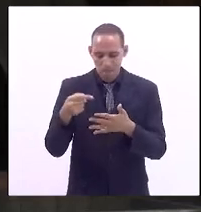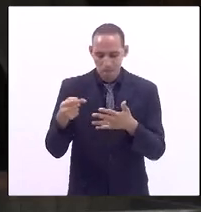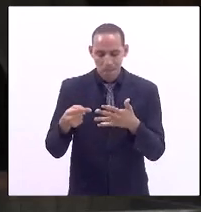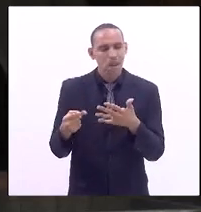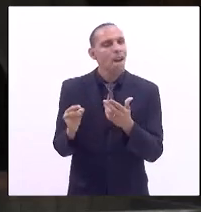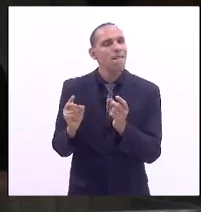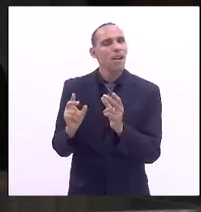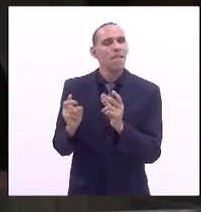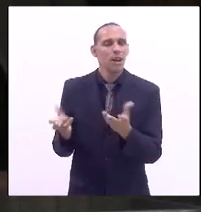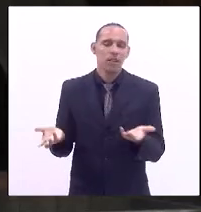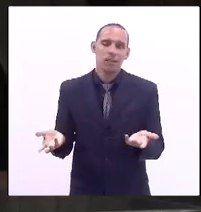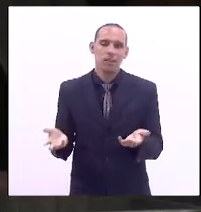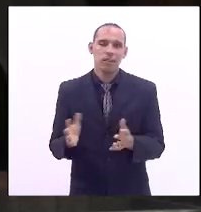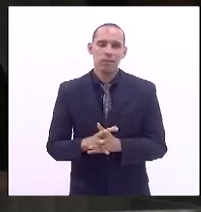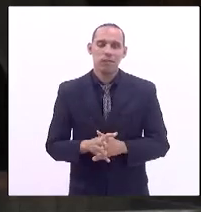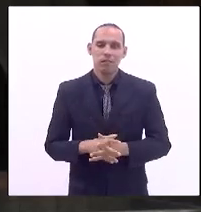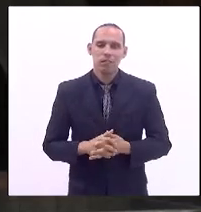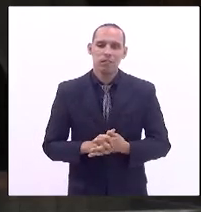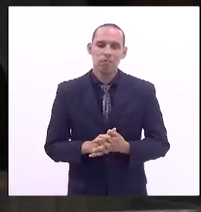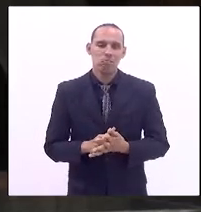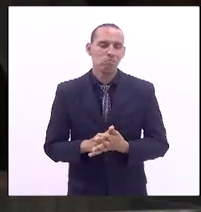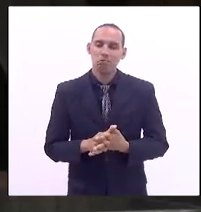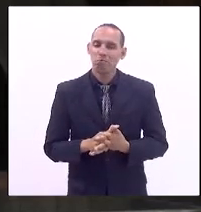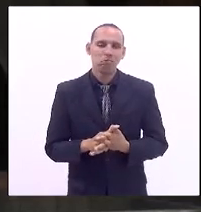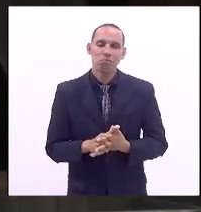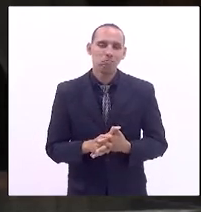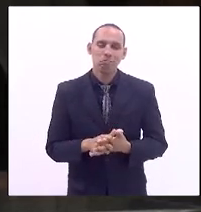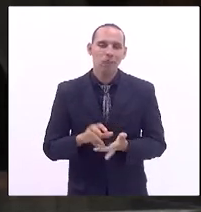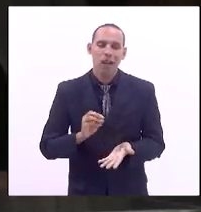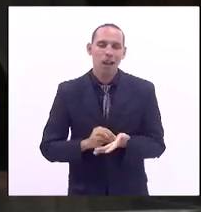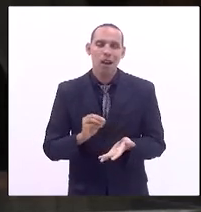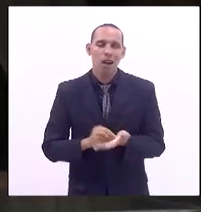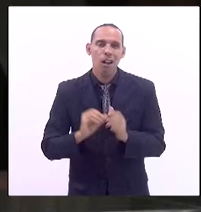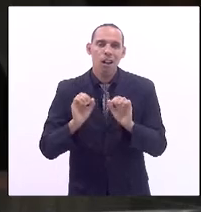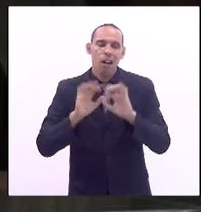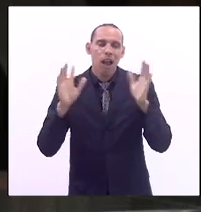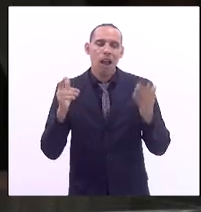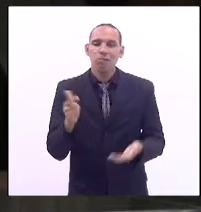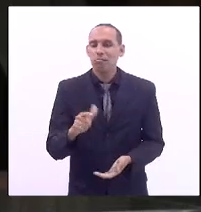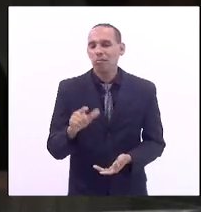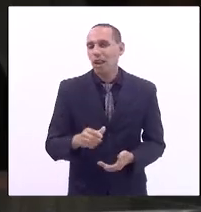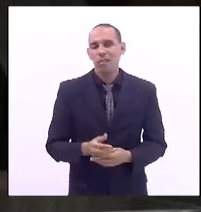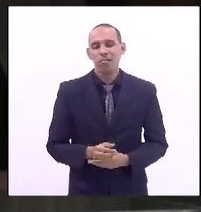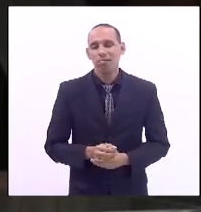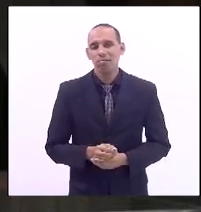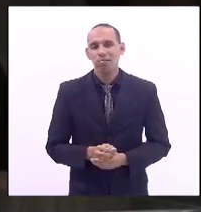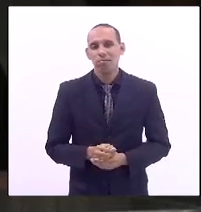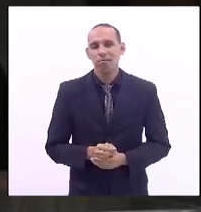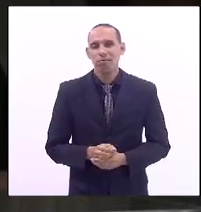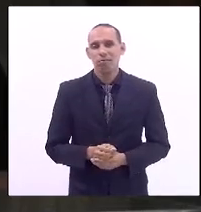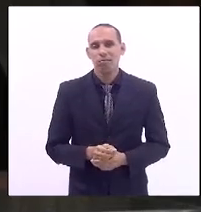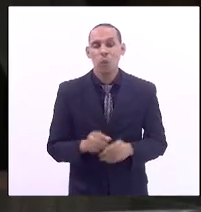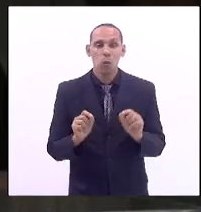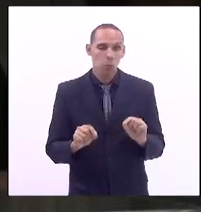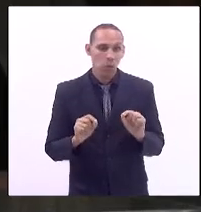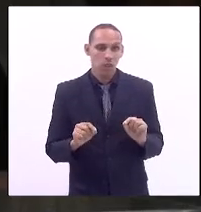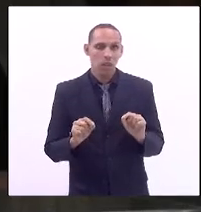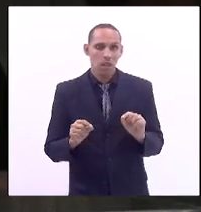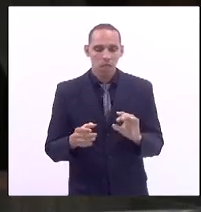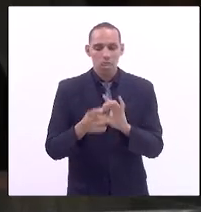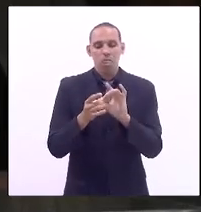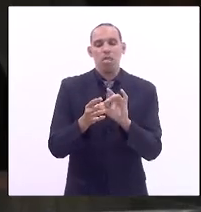comercialização desses Imóveis nada disso fica claro o pretexto de limpar esta iniciativa